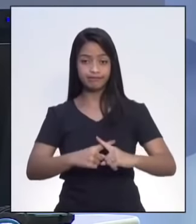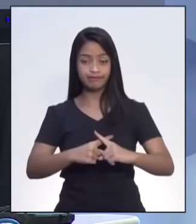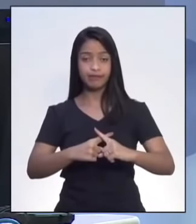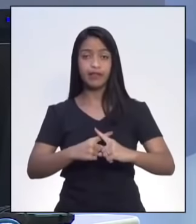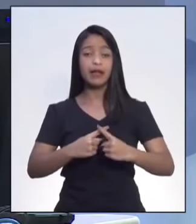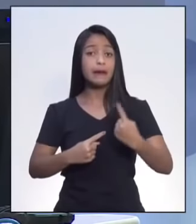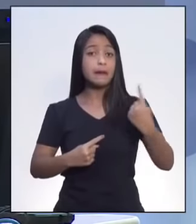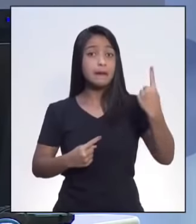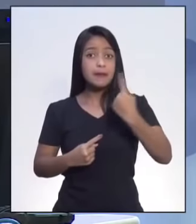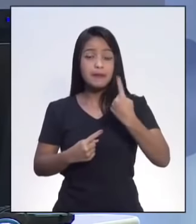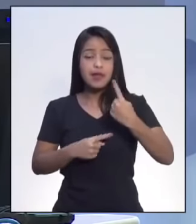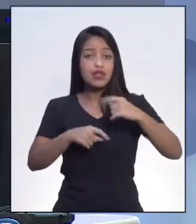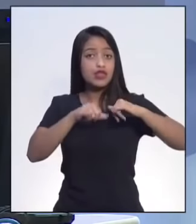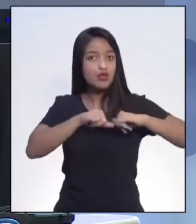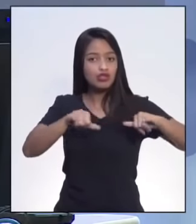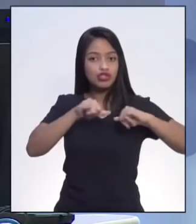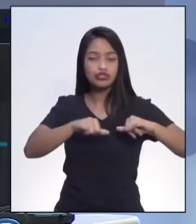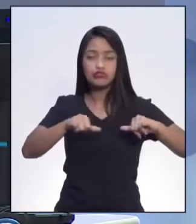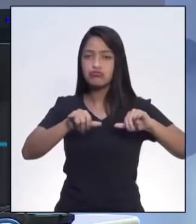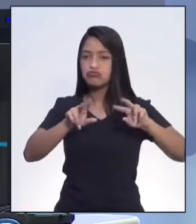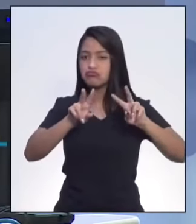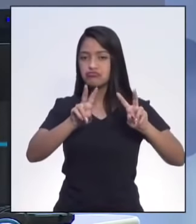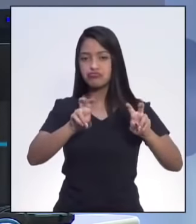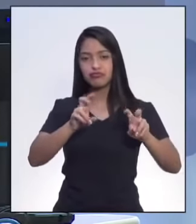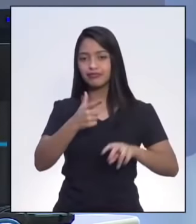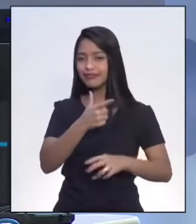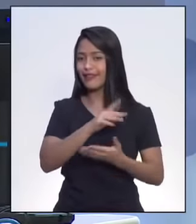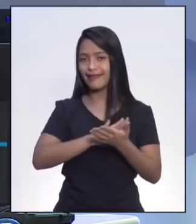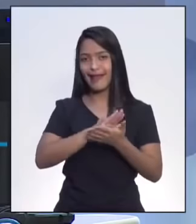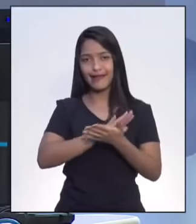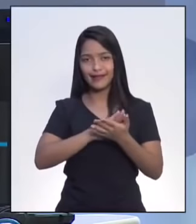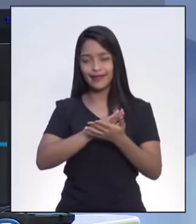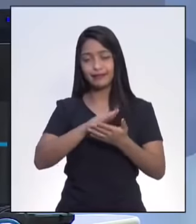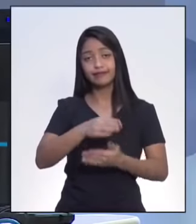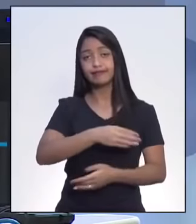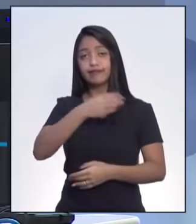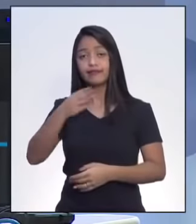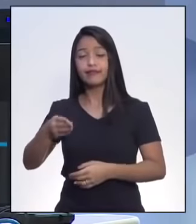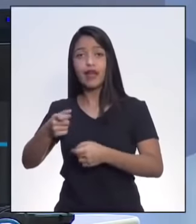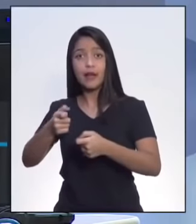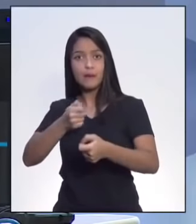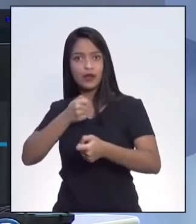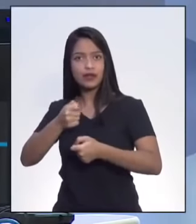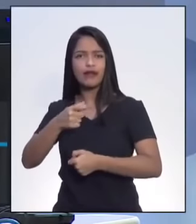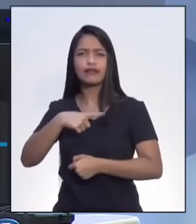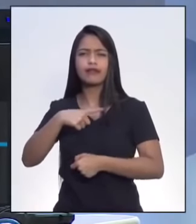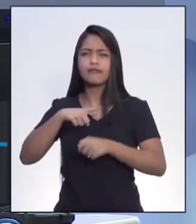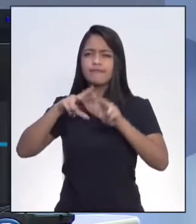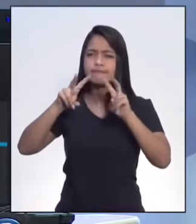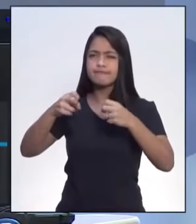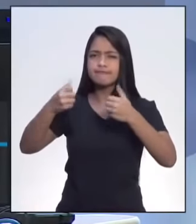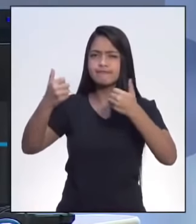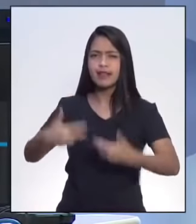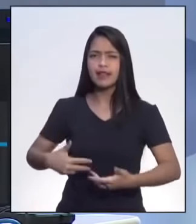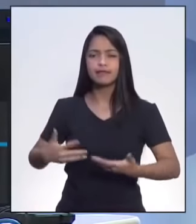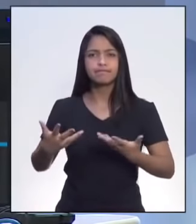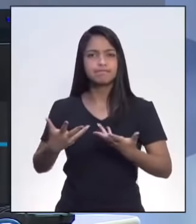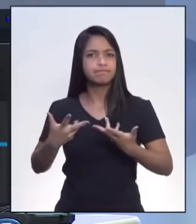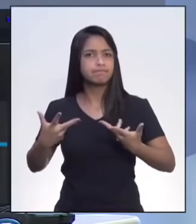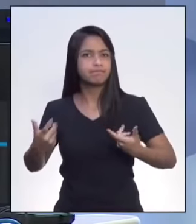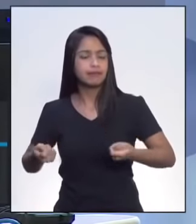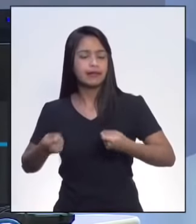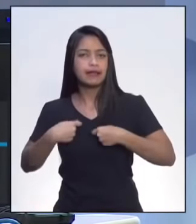nada na notícia, certo? A partida ele não retratou como foi. Já na reportagem ele colocou que foi sensacional e